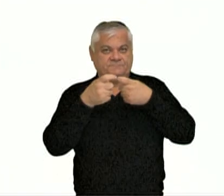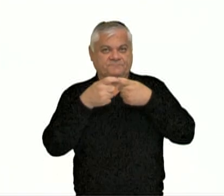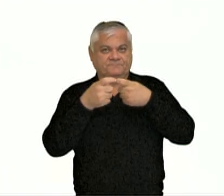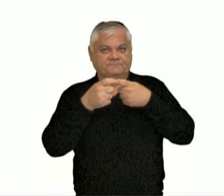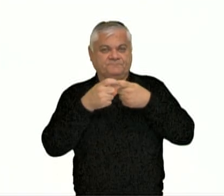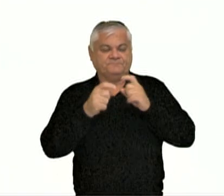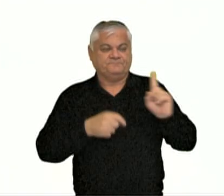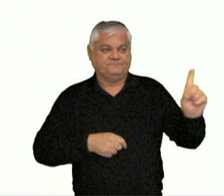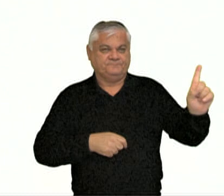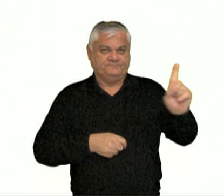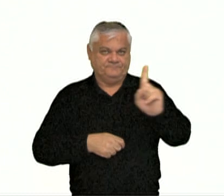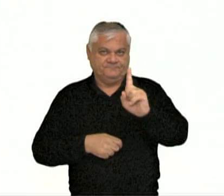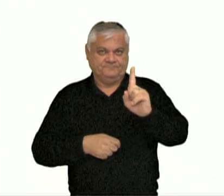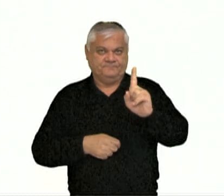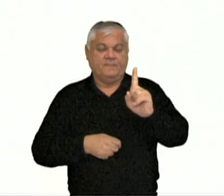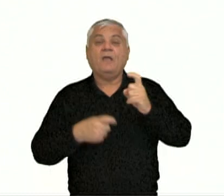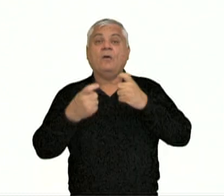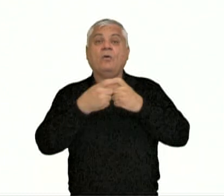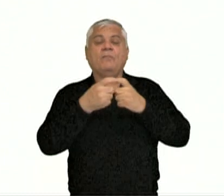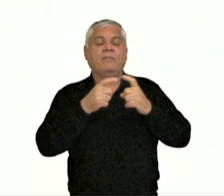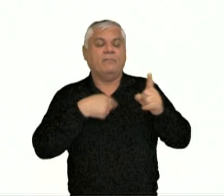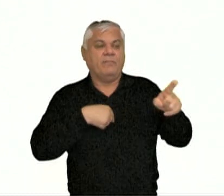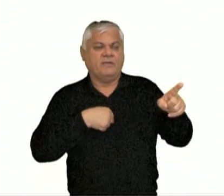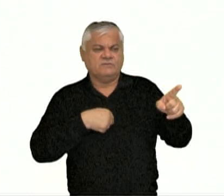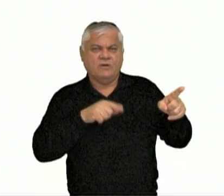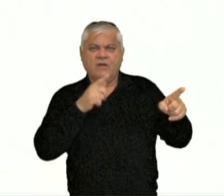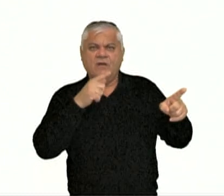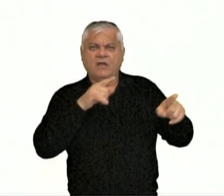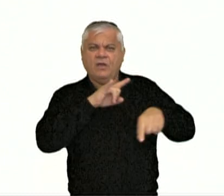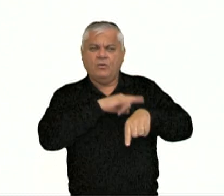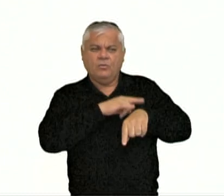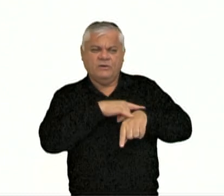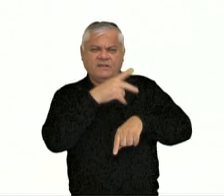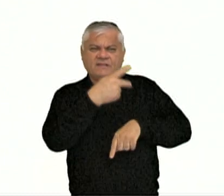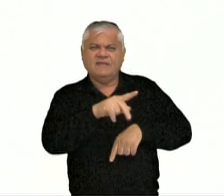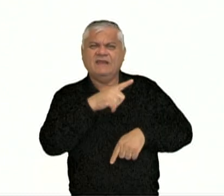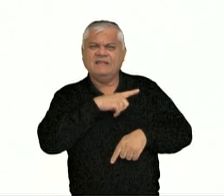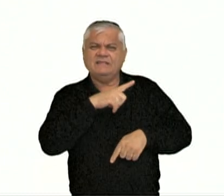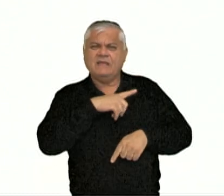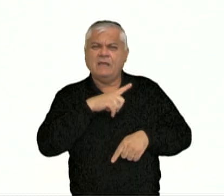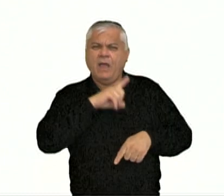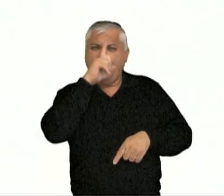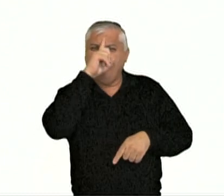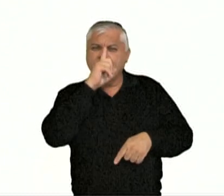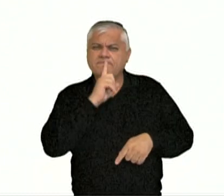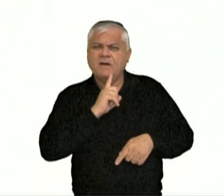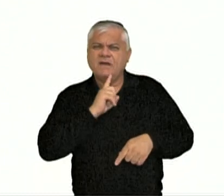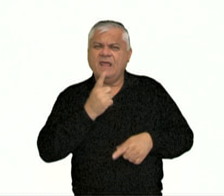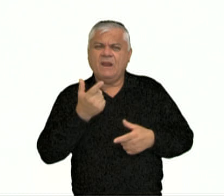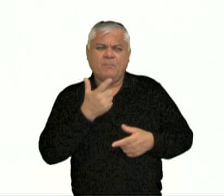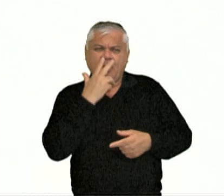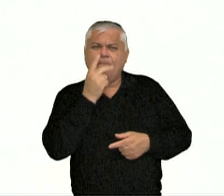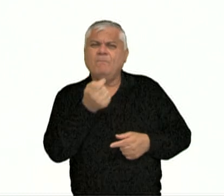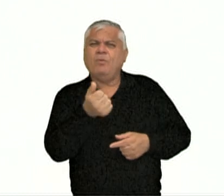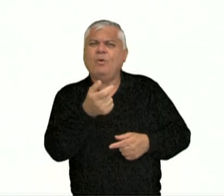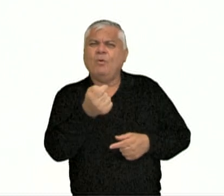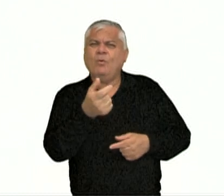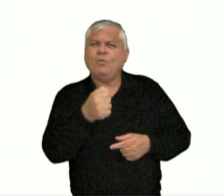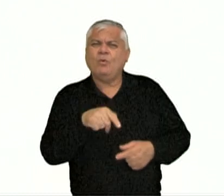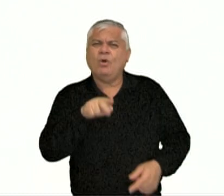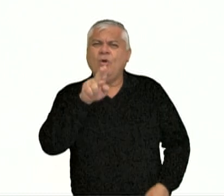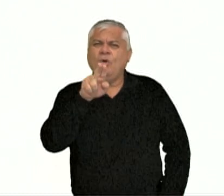um paciente cuja a urina apresenta quantidades de ureia inferiores, quer dizer,